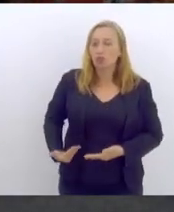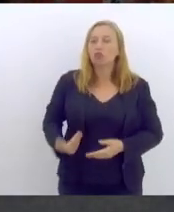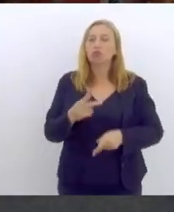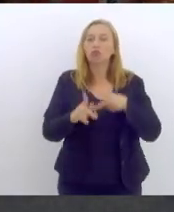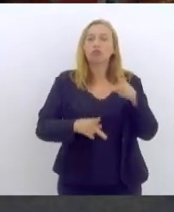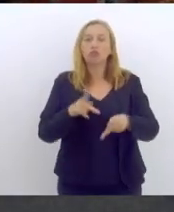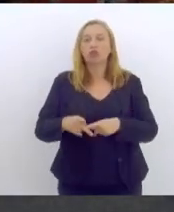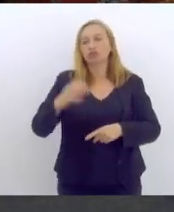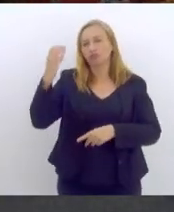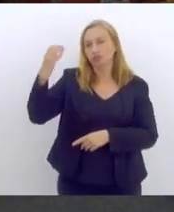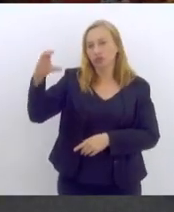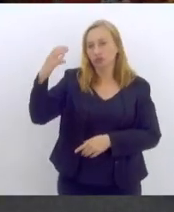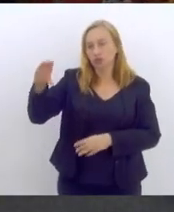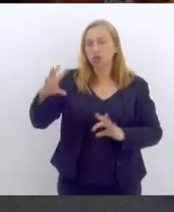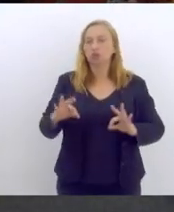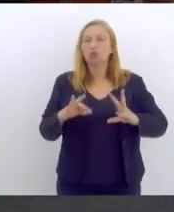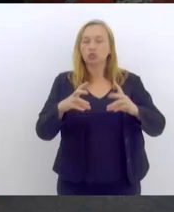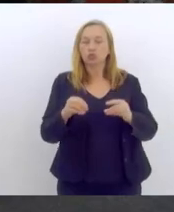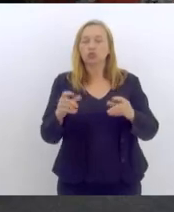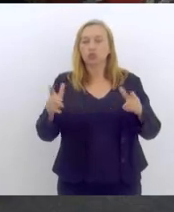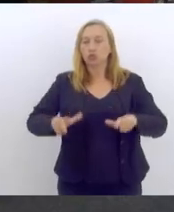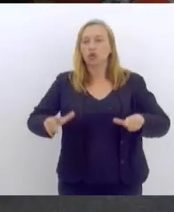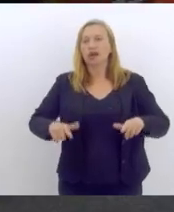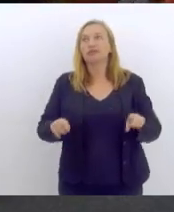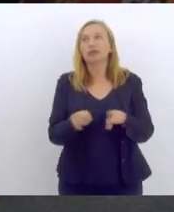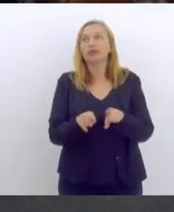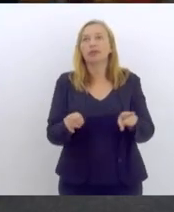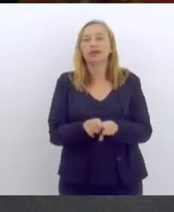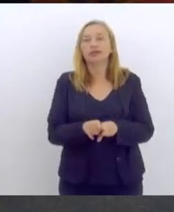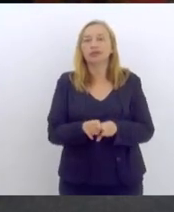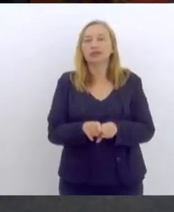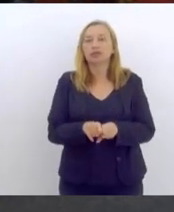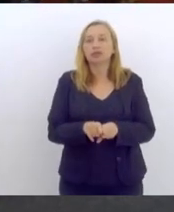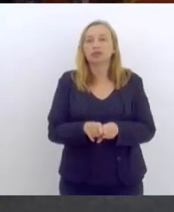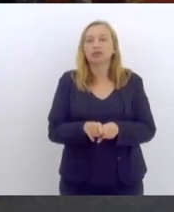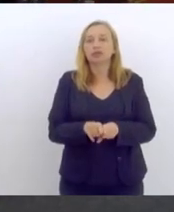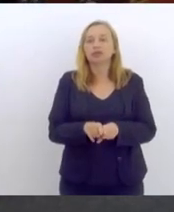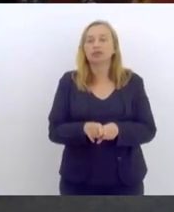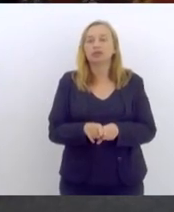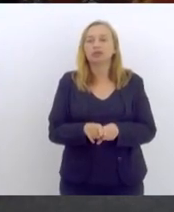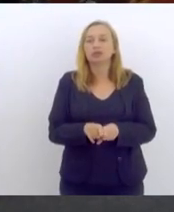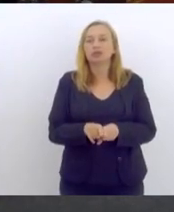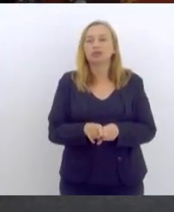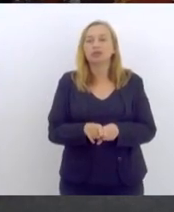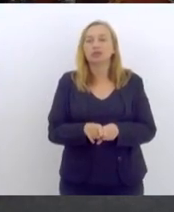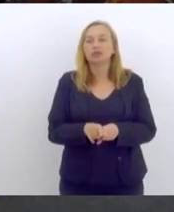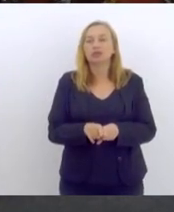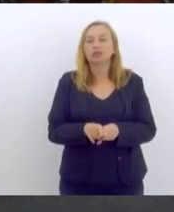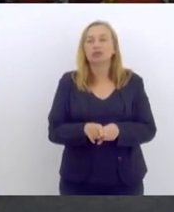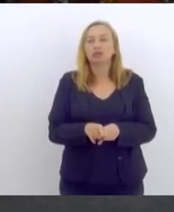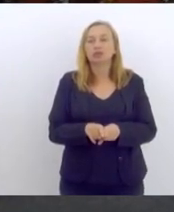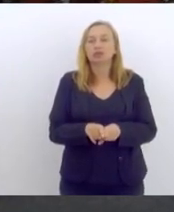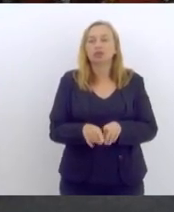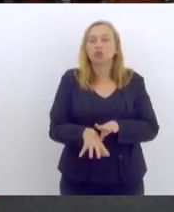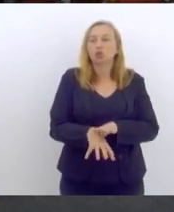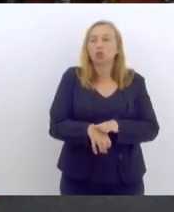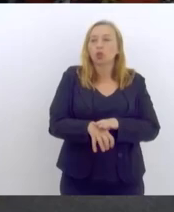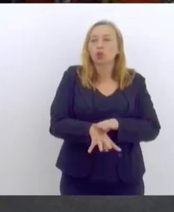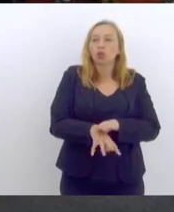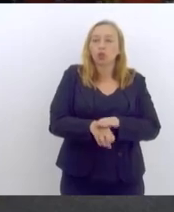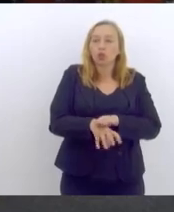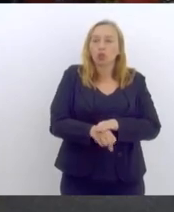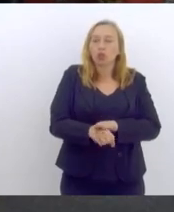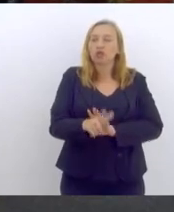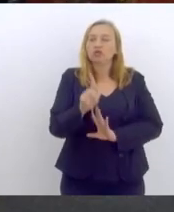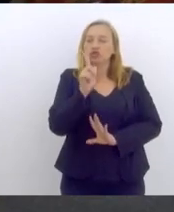população de Niterói, com toda a parte também de perspectiva de captação, de drenagem das águas pluviais daquele